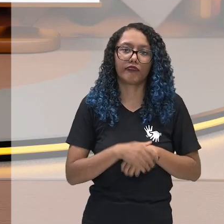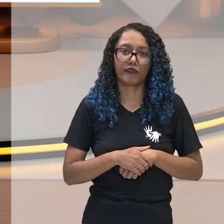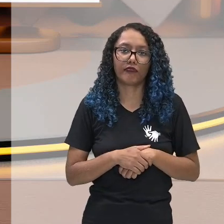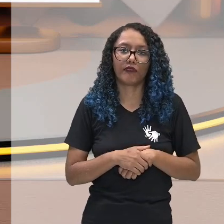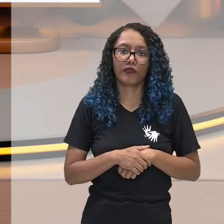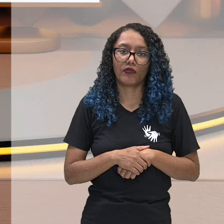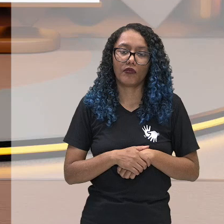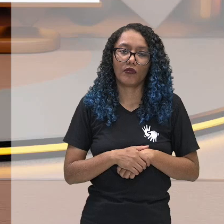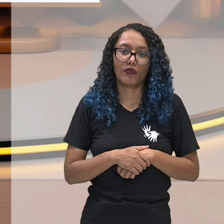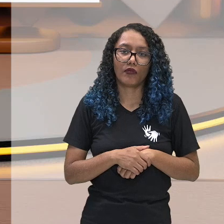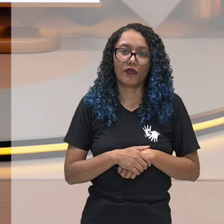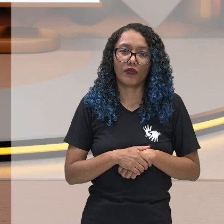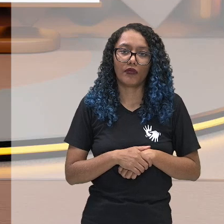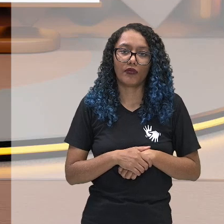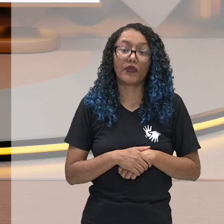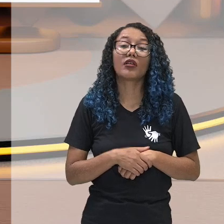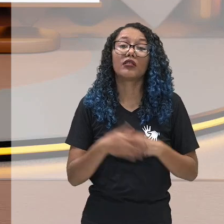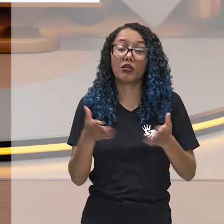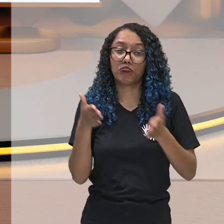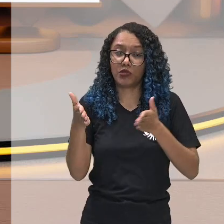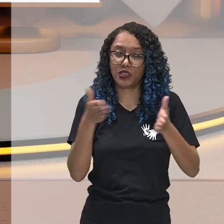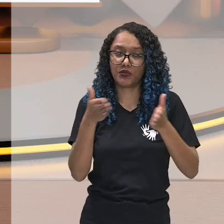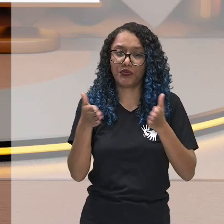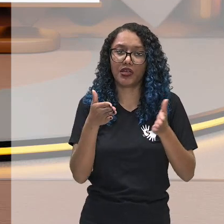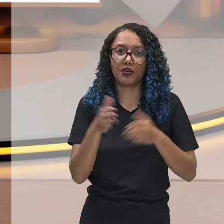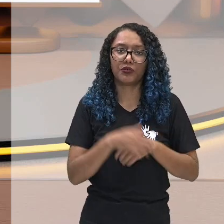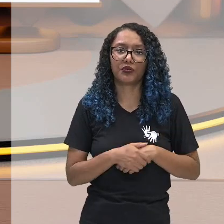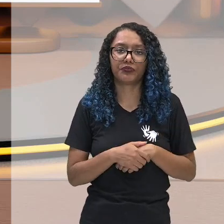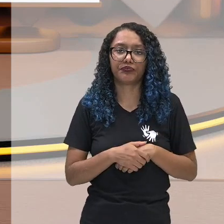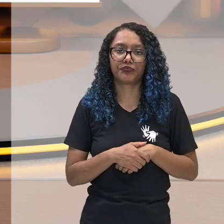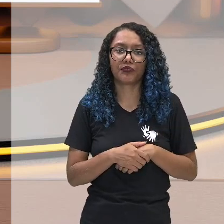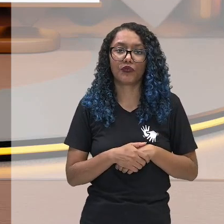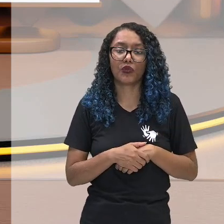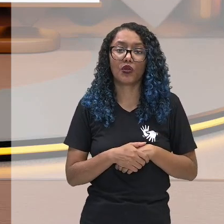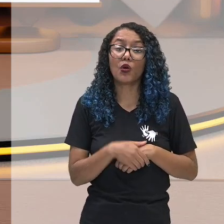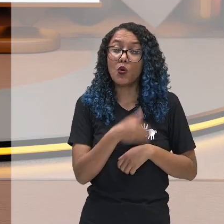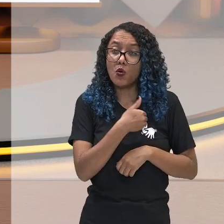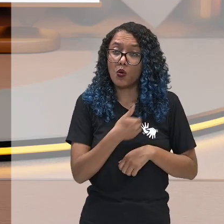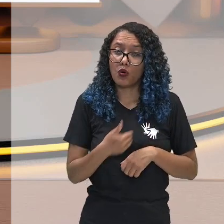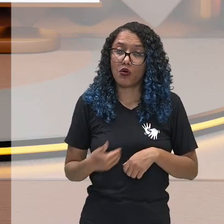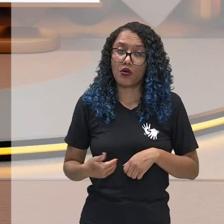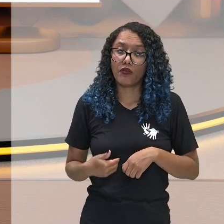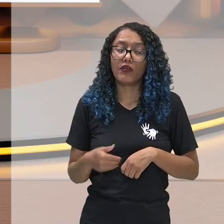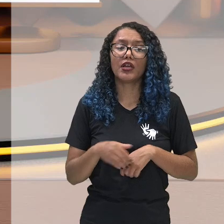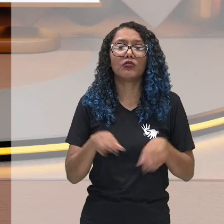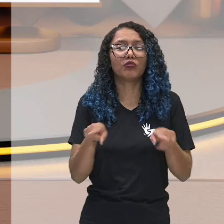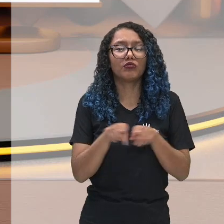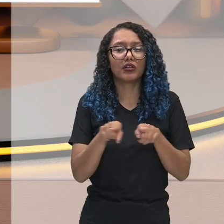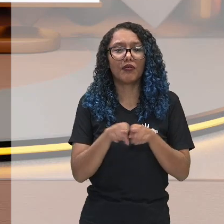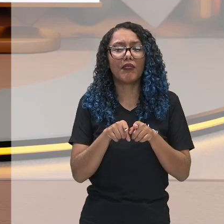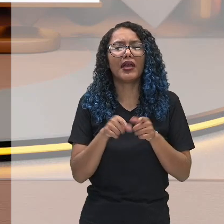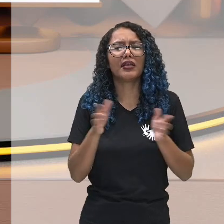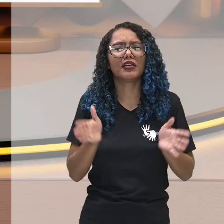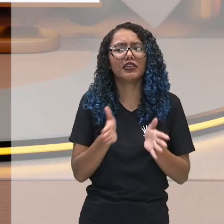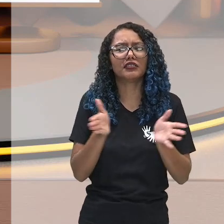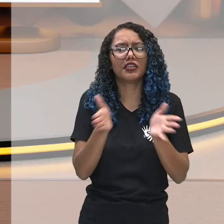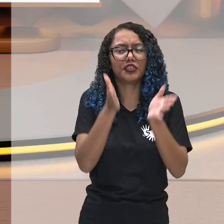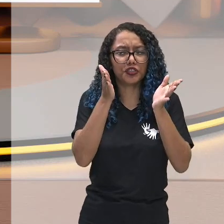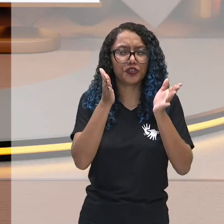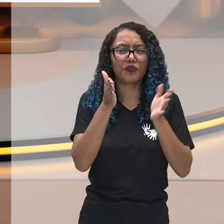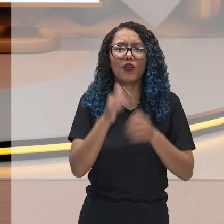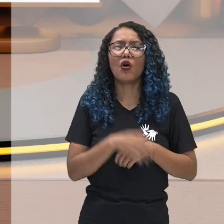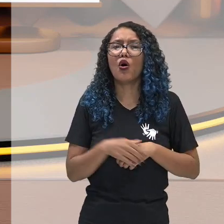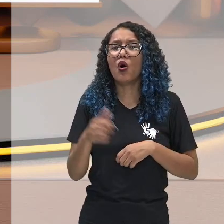gente viu também que nesse momento foi incentivada pelo próprio governo a vinda de imigrantes para